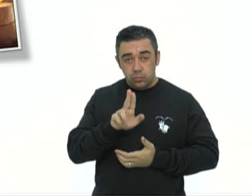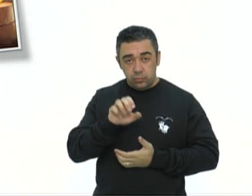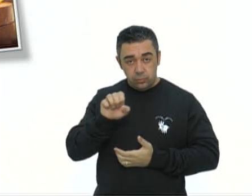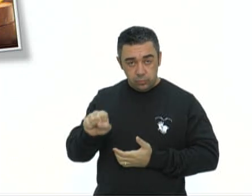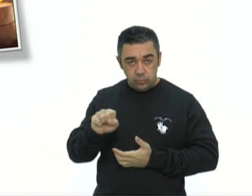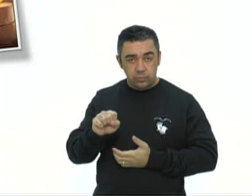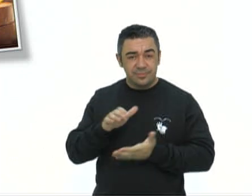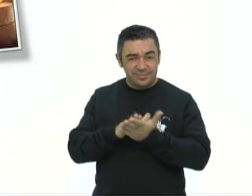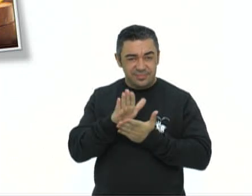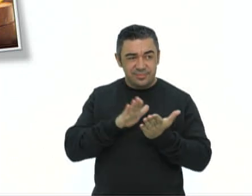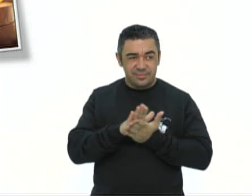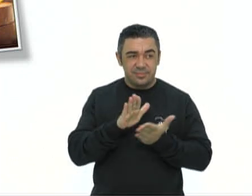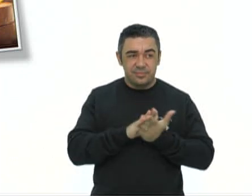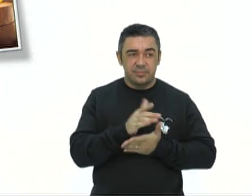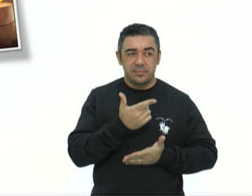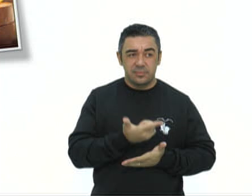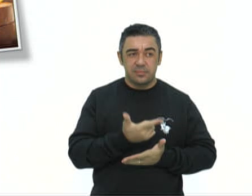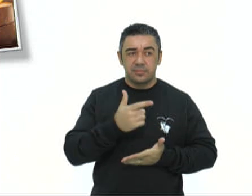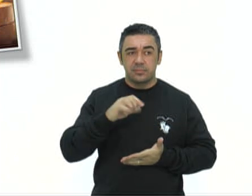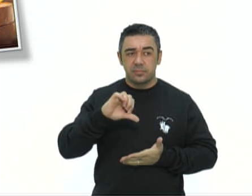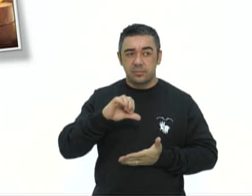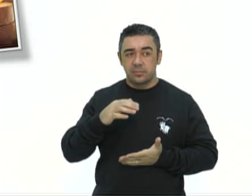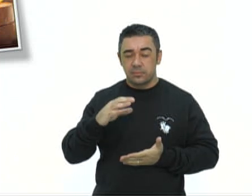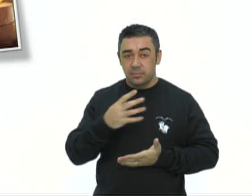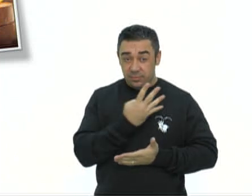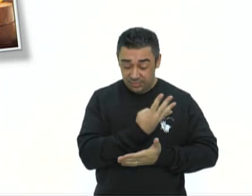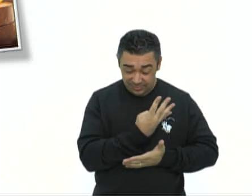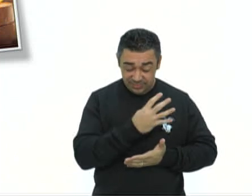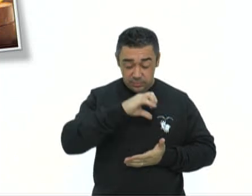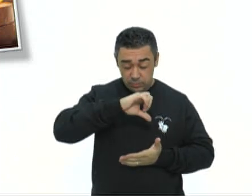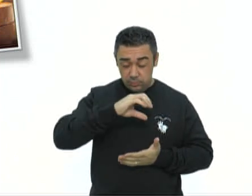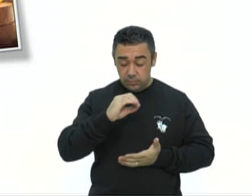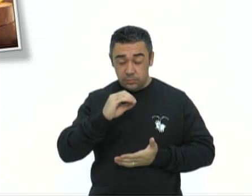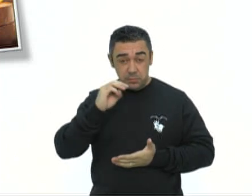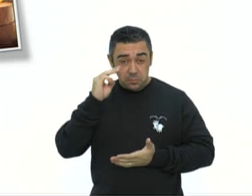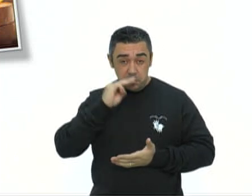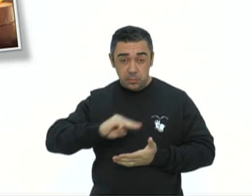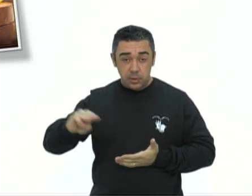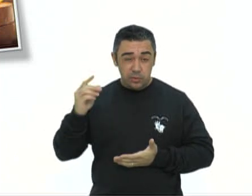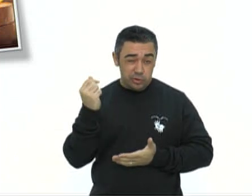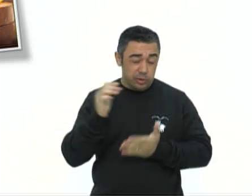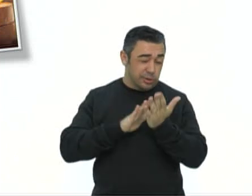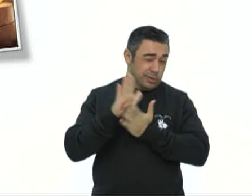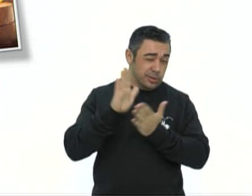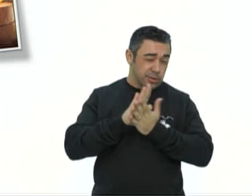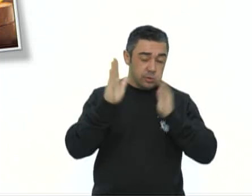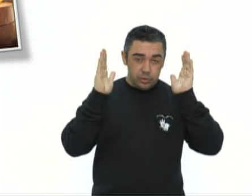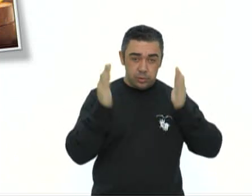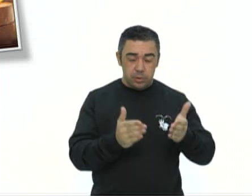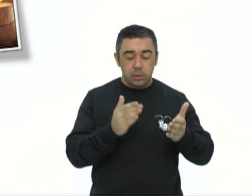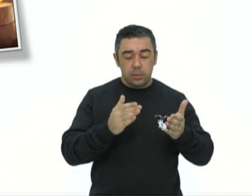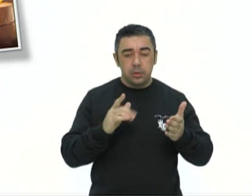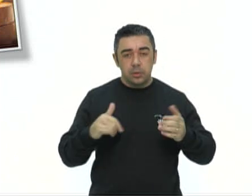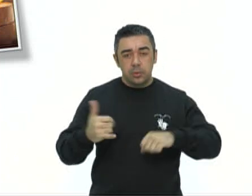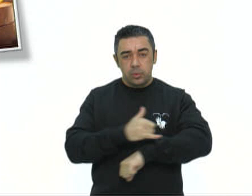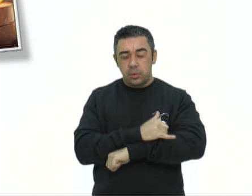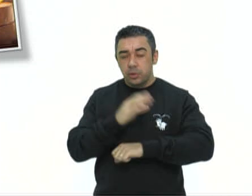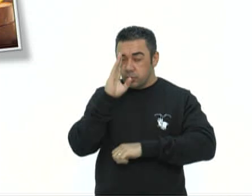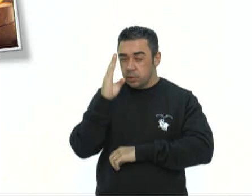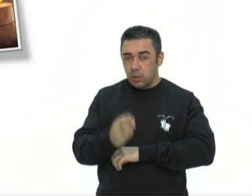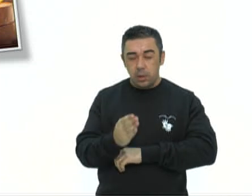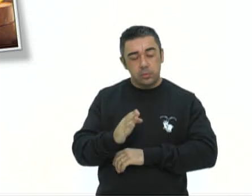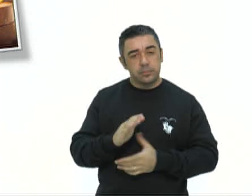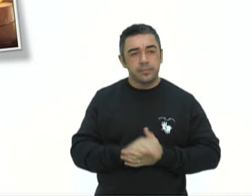de 490 milhões de reais por ano em tratamentos para obesidade, né? Direta ou indiretamente na questão da